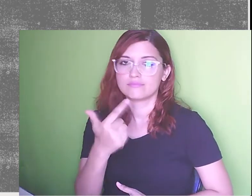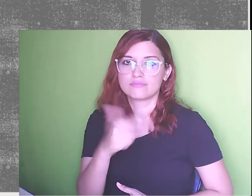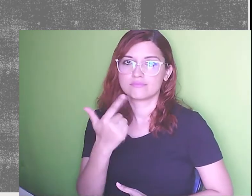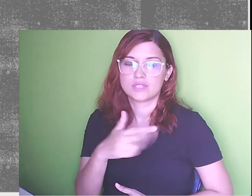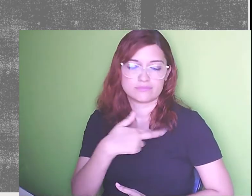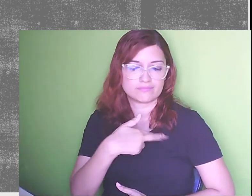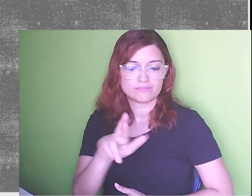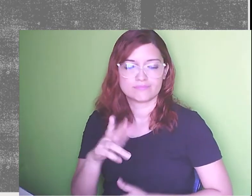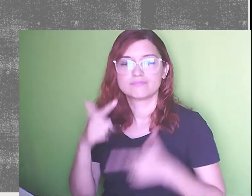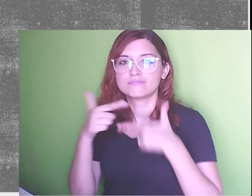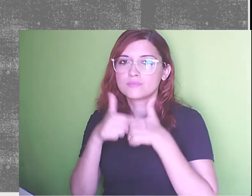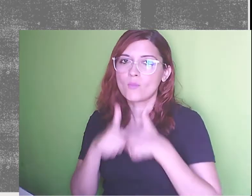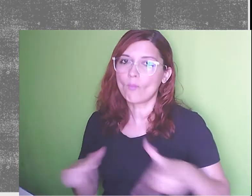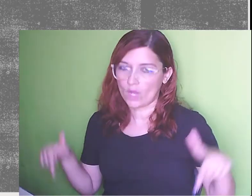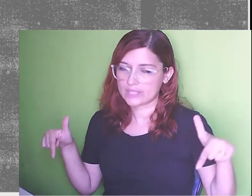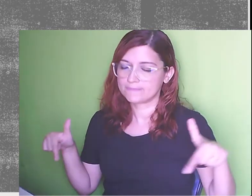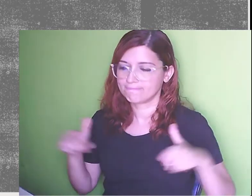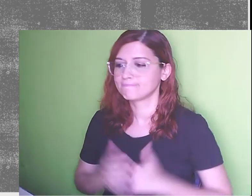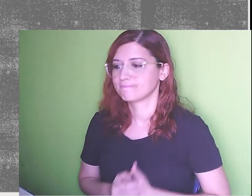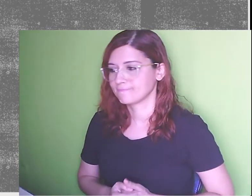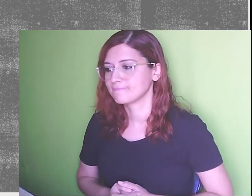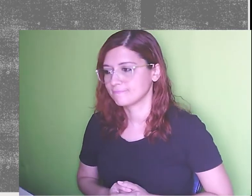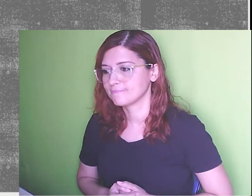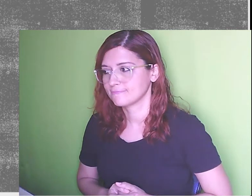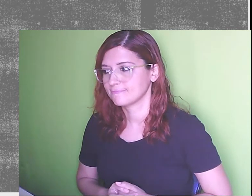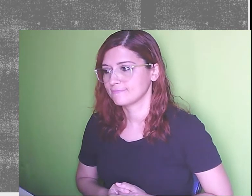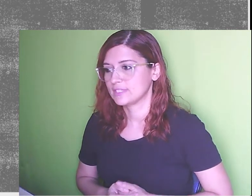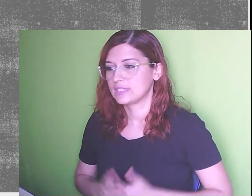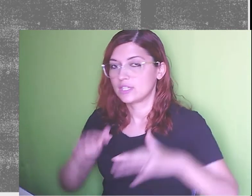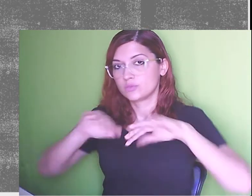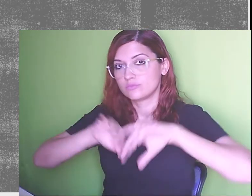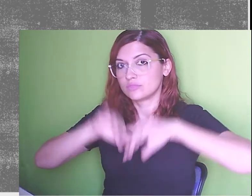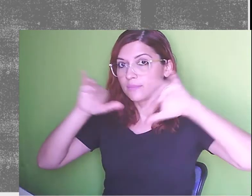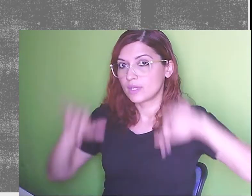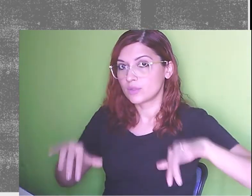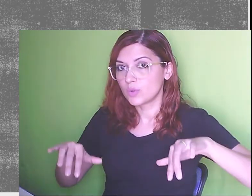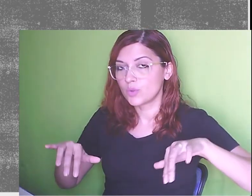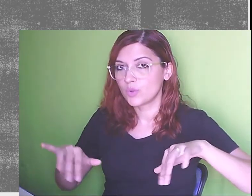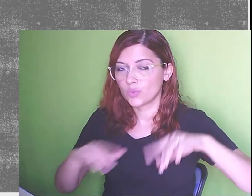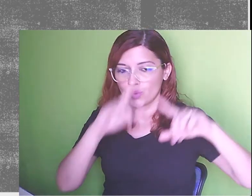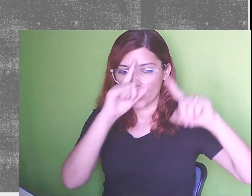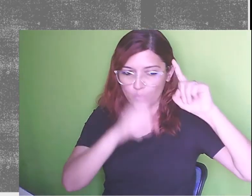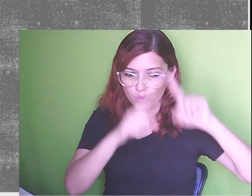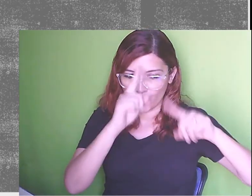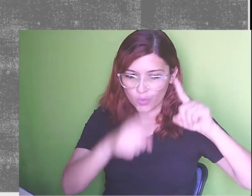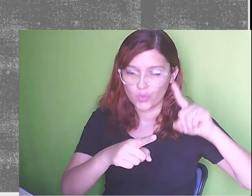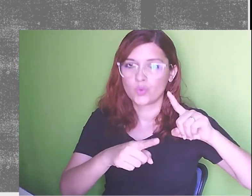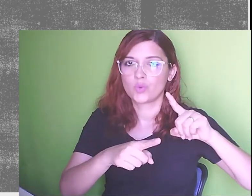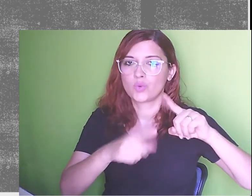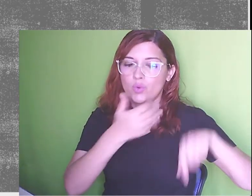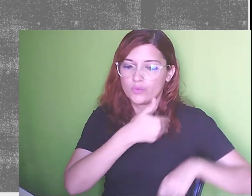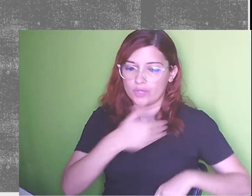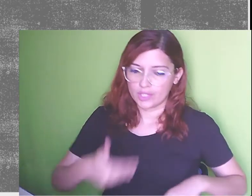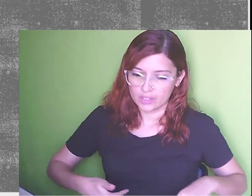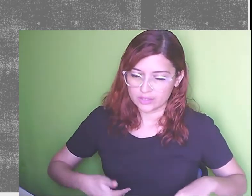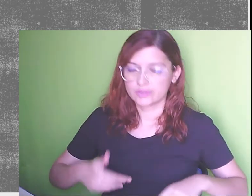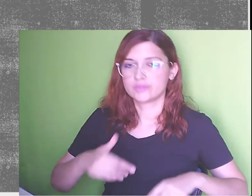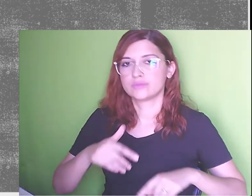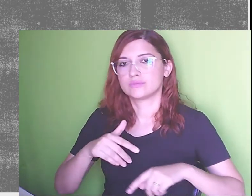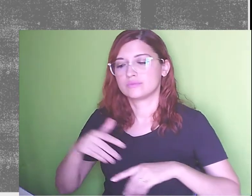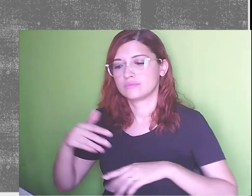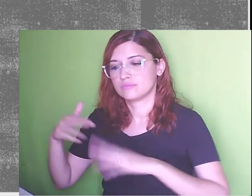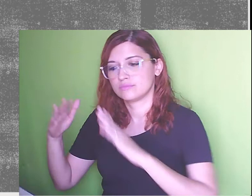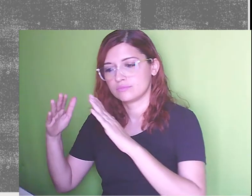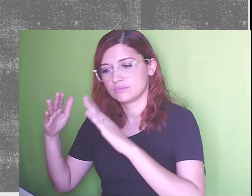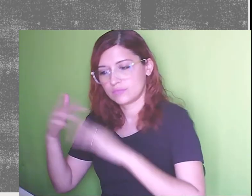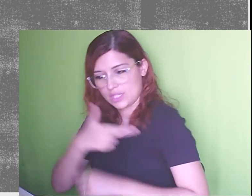Não tinha uma religião que representasse o Estado. Então, separou o